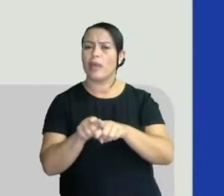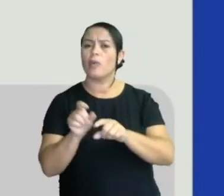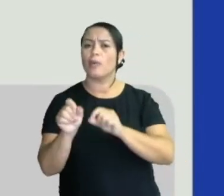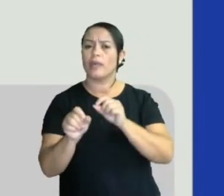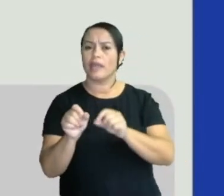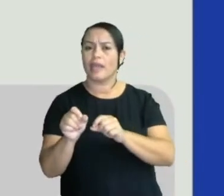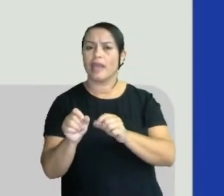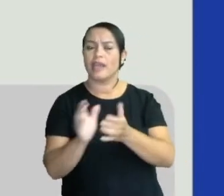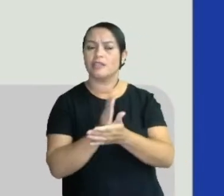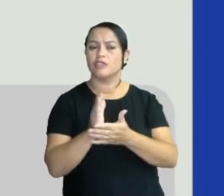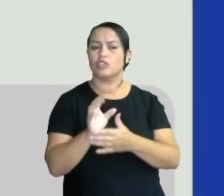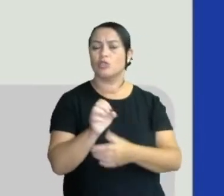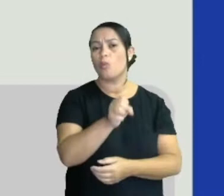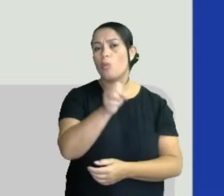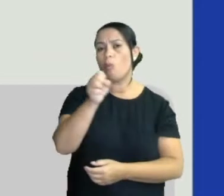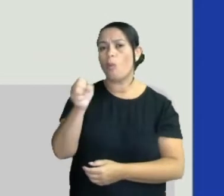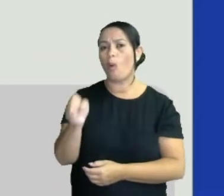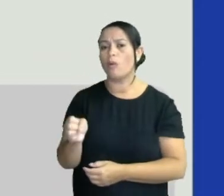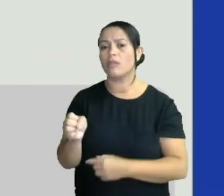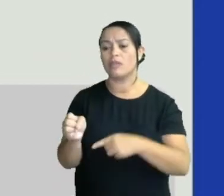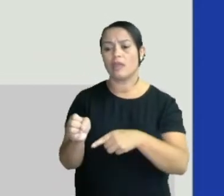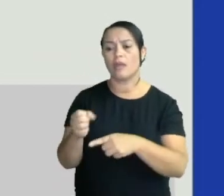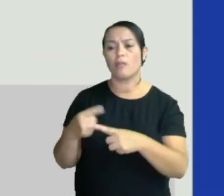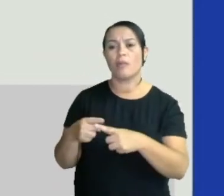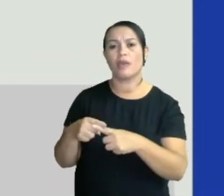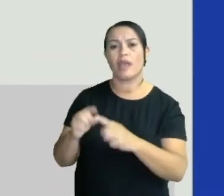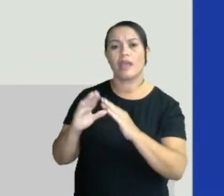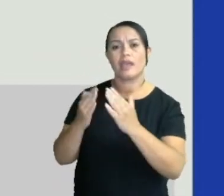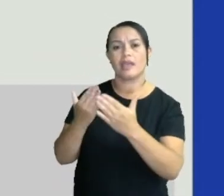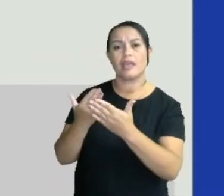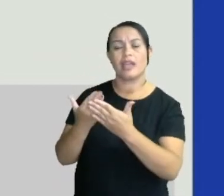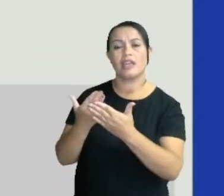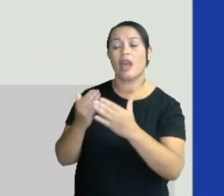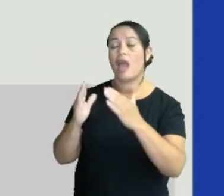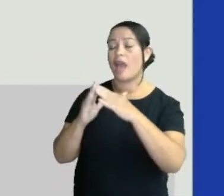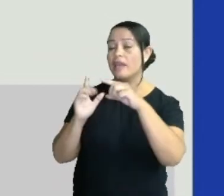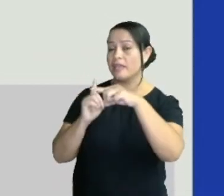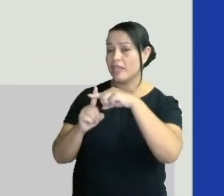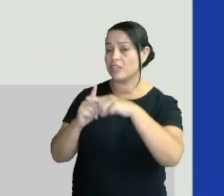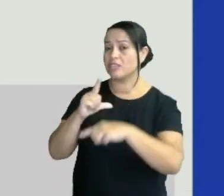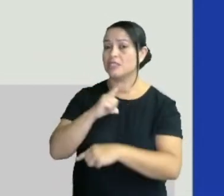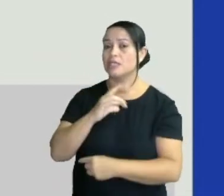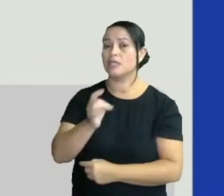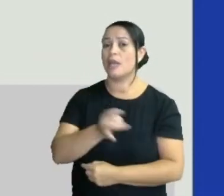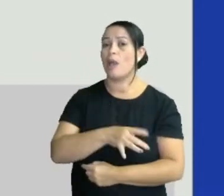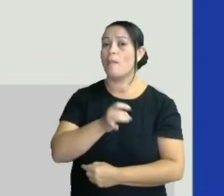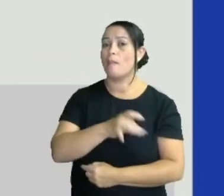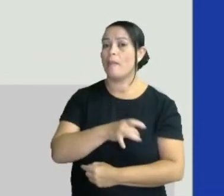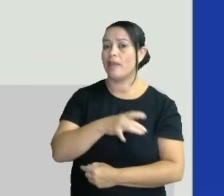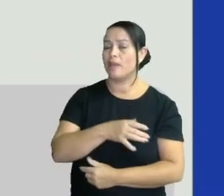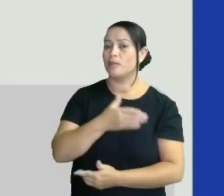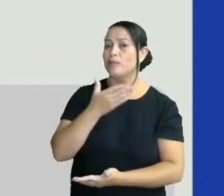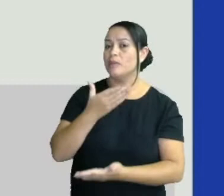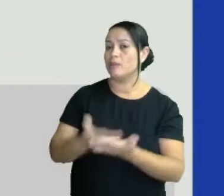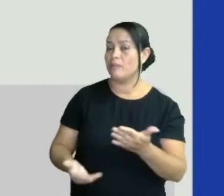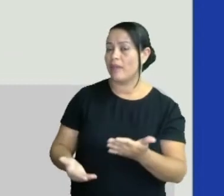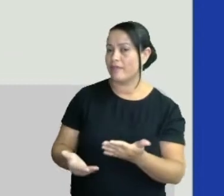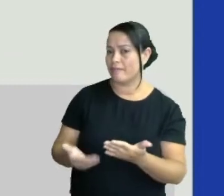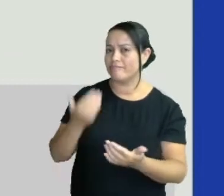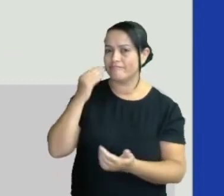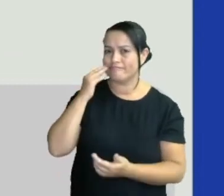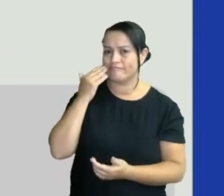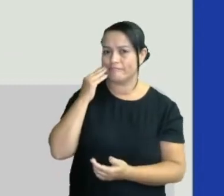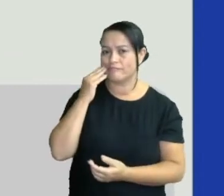centralização do poder na mão dos reis, porque ela tinha medo de perder ou de ter seus poderes reduzidos.